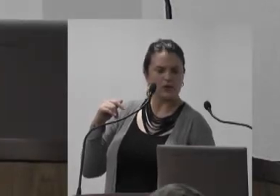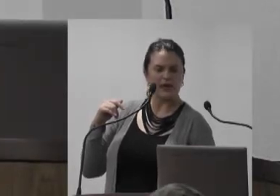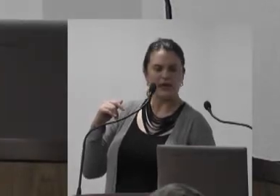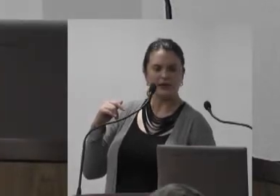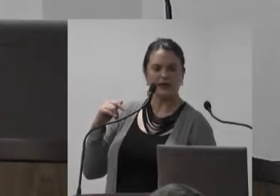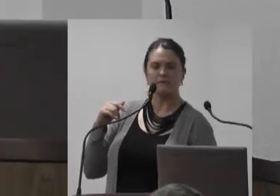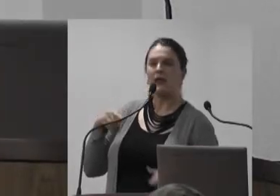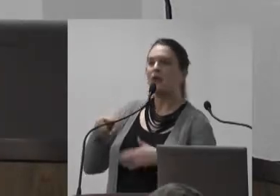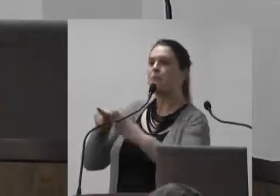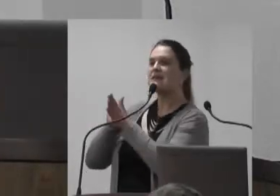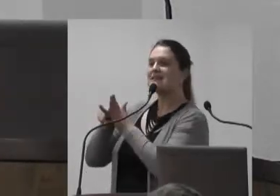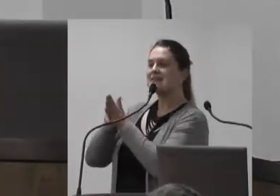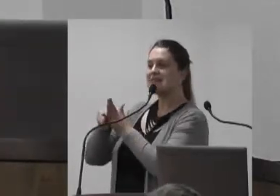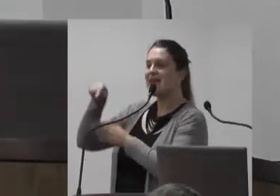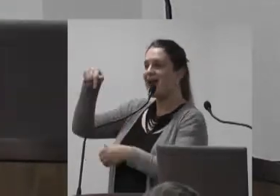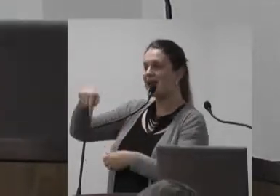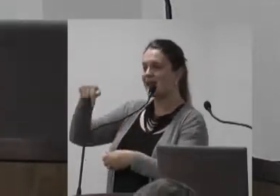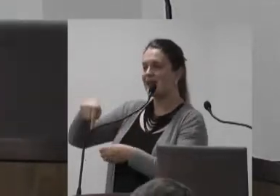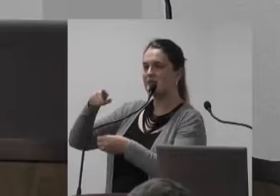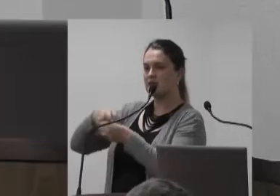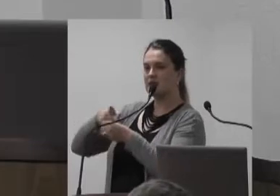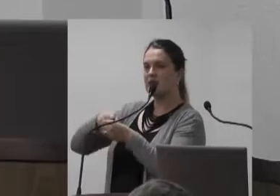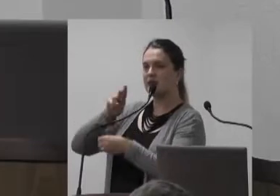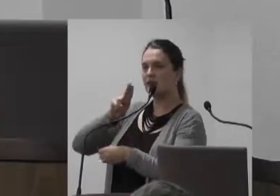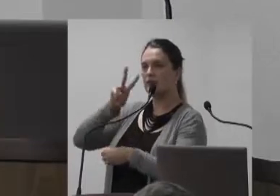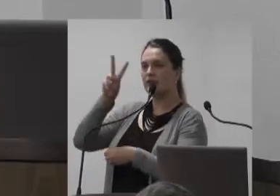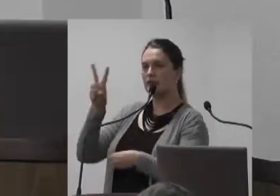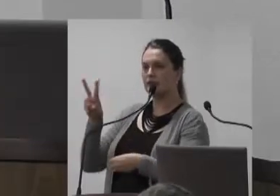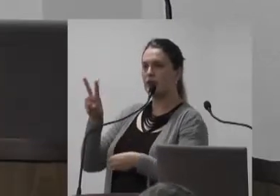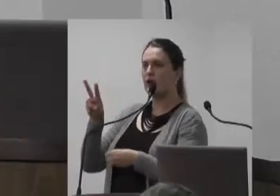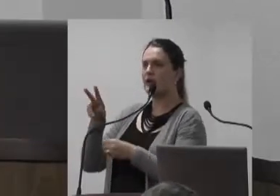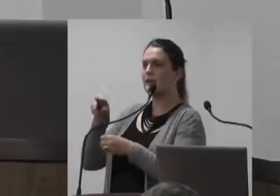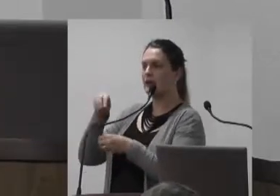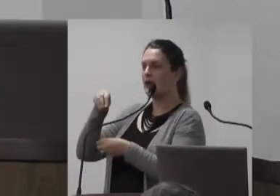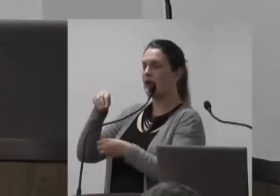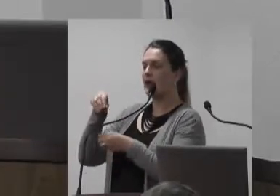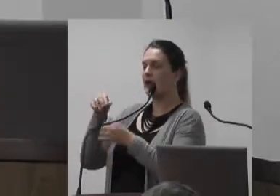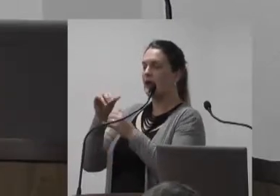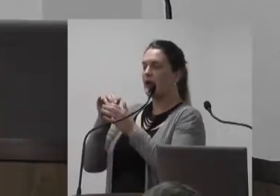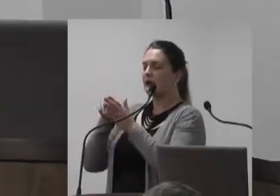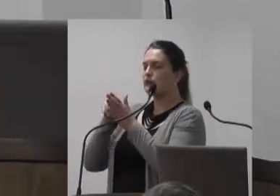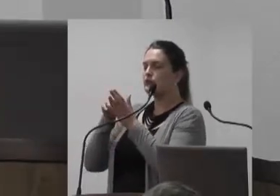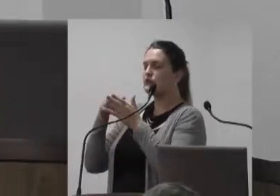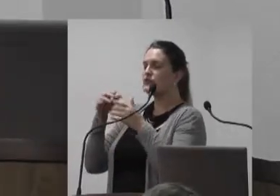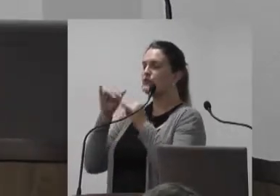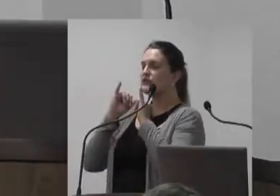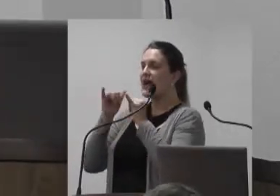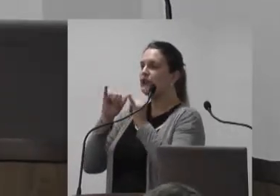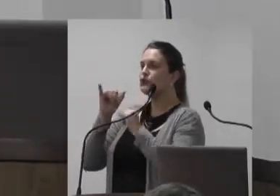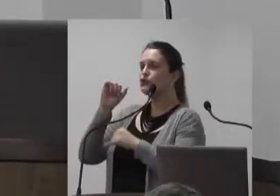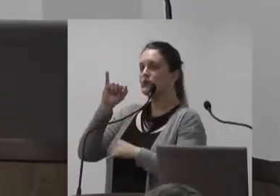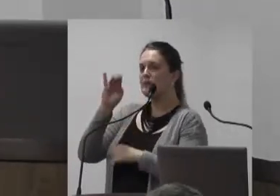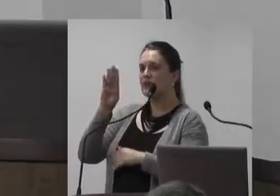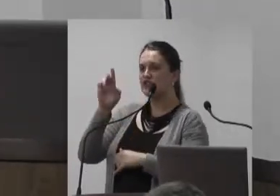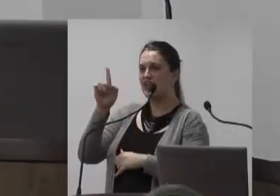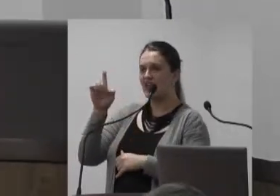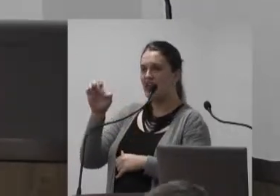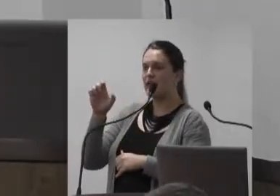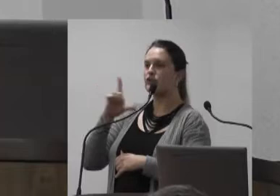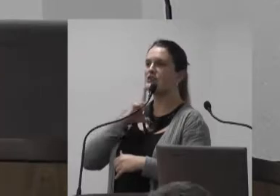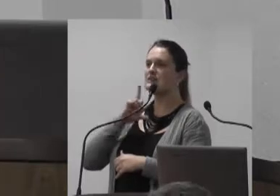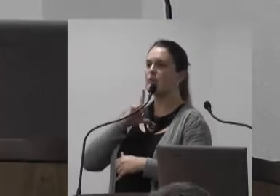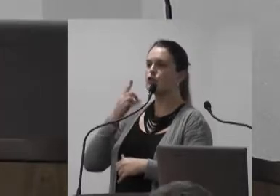Não coloquei aqui. Eu pesquisei aqui, na cidade de União da Vitória, dos dados do